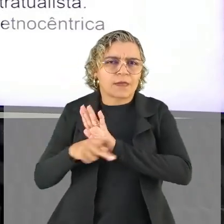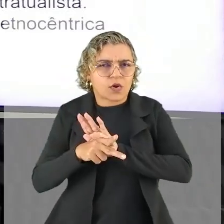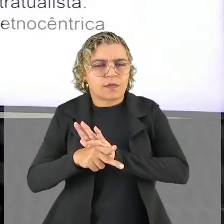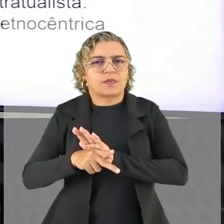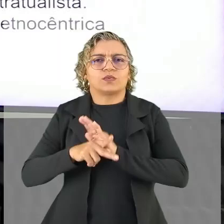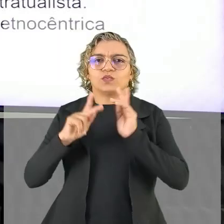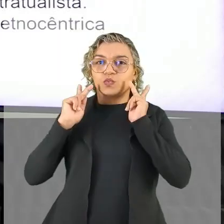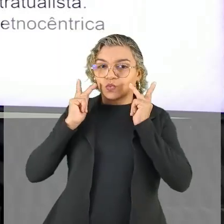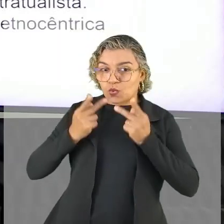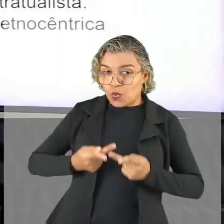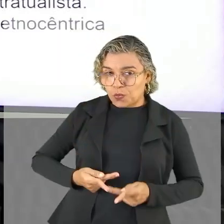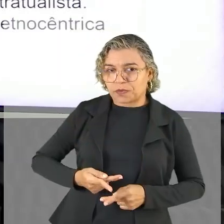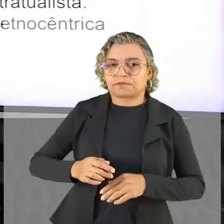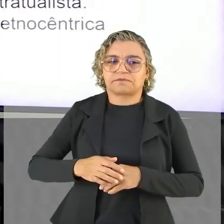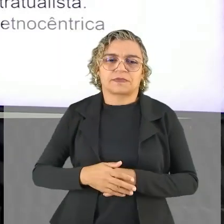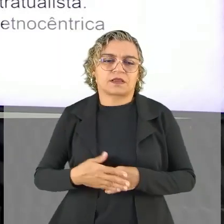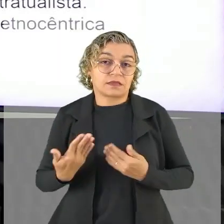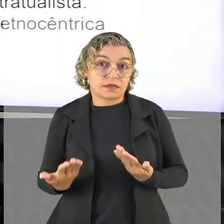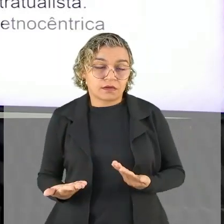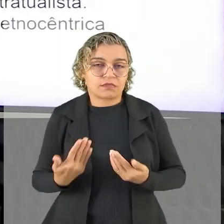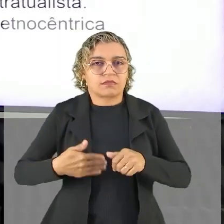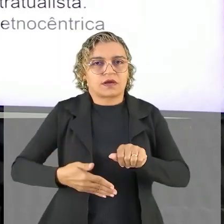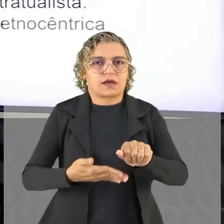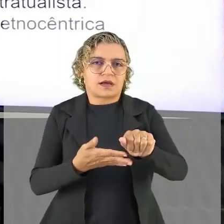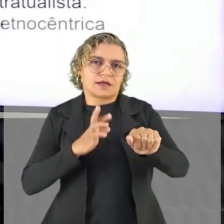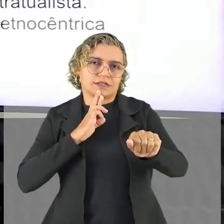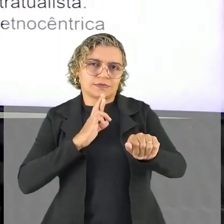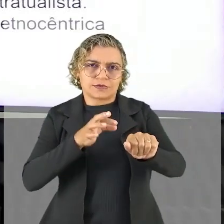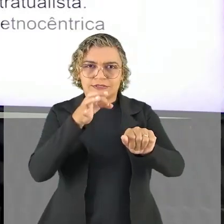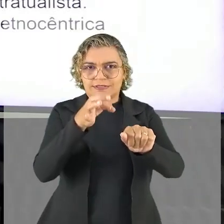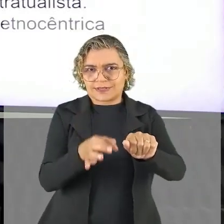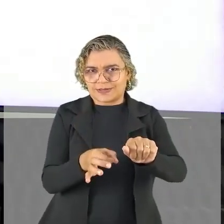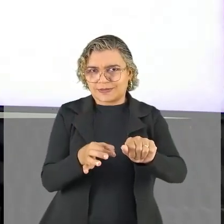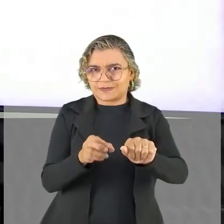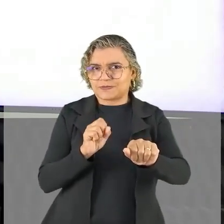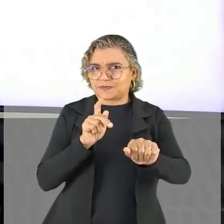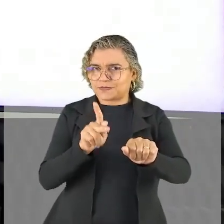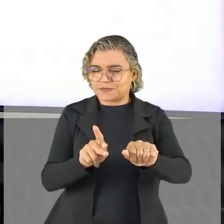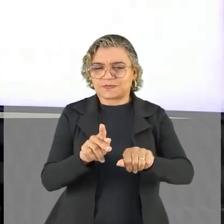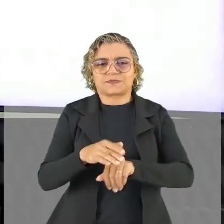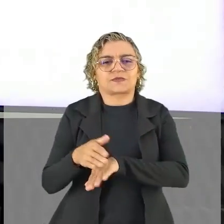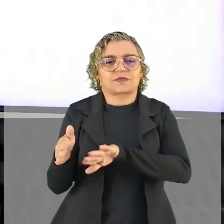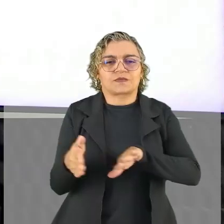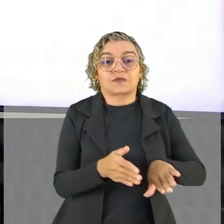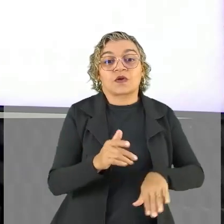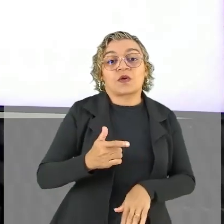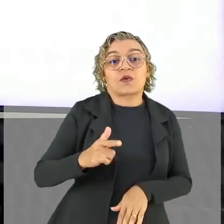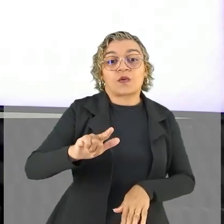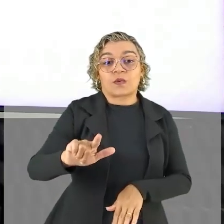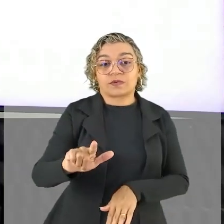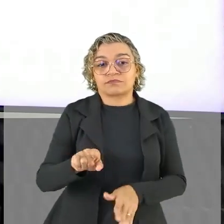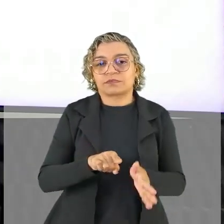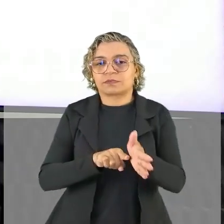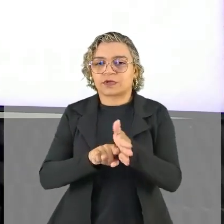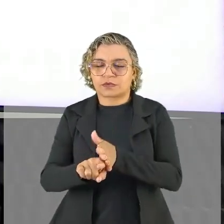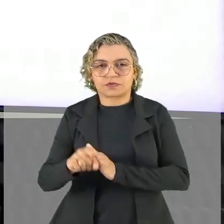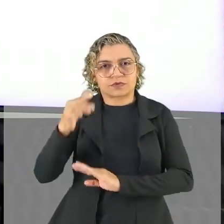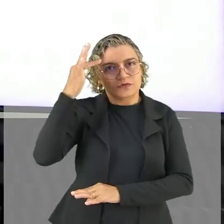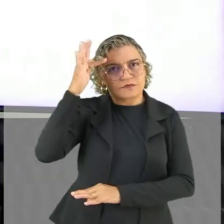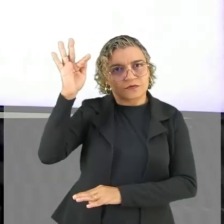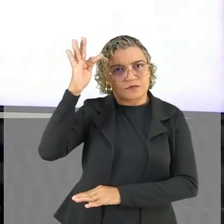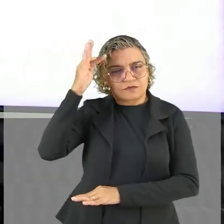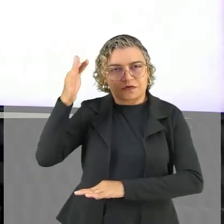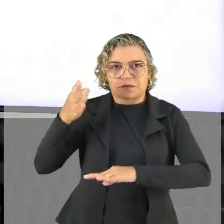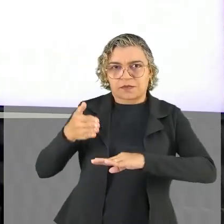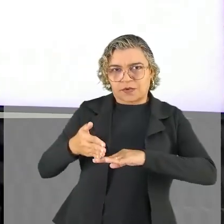resposta correta, centrado na razão humana. Beleza? Vamos para mais uma questão de filosofia moderna. É uma